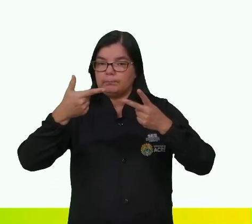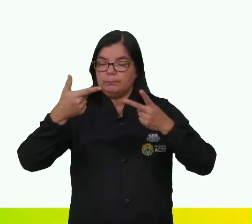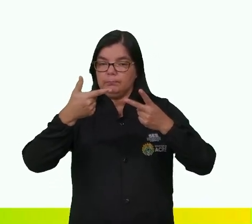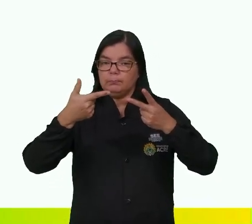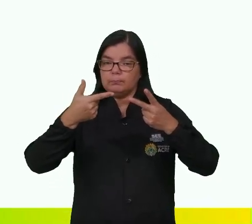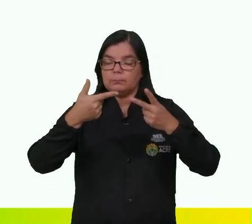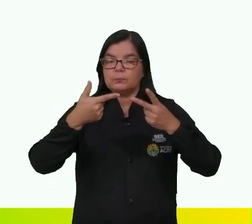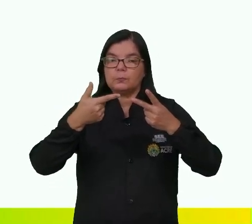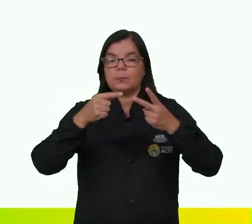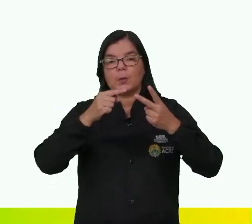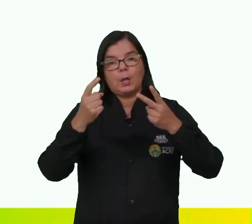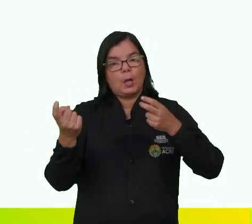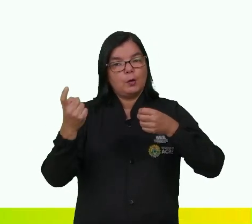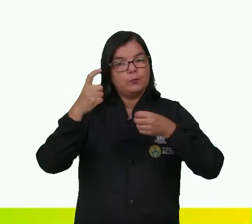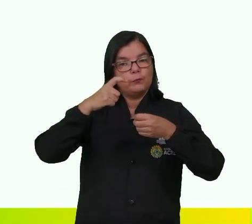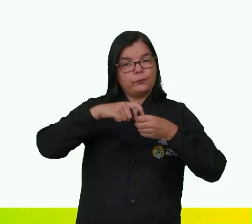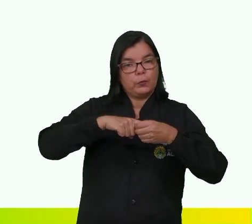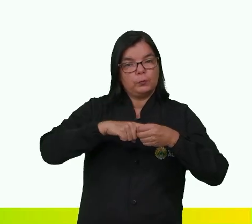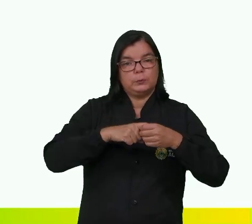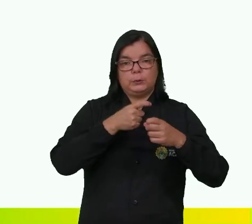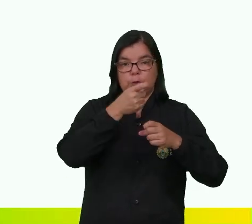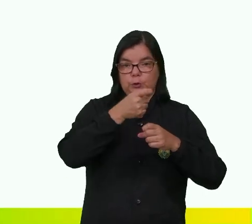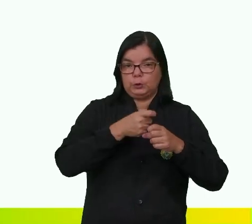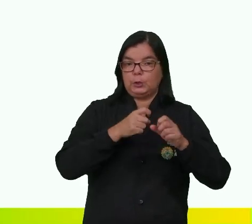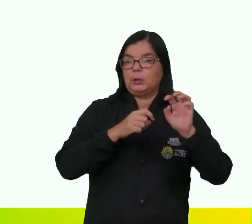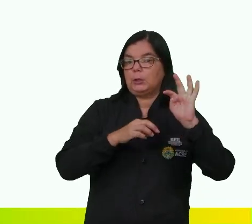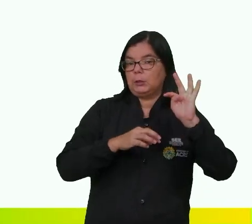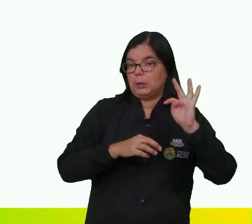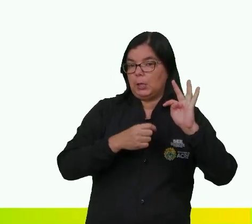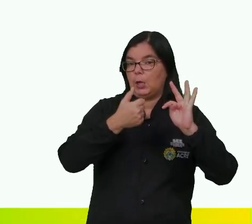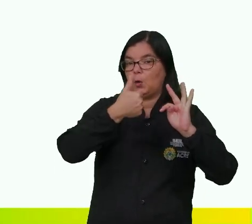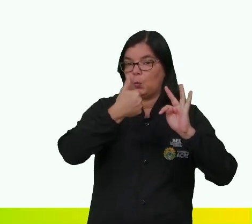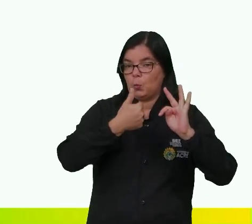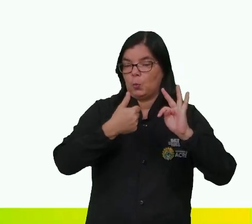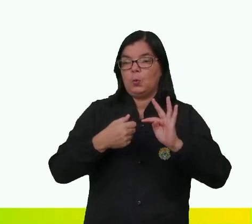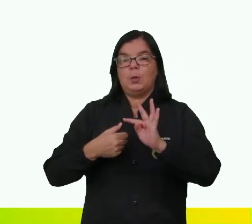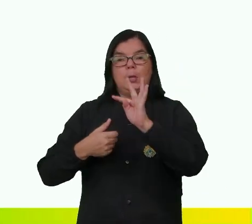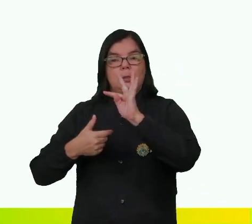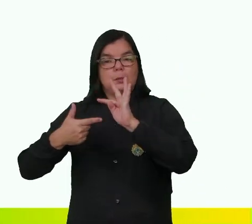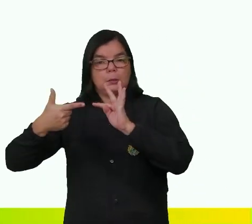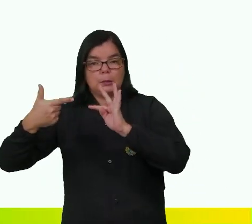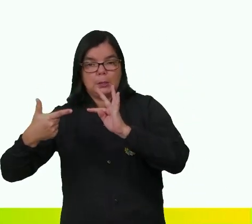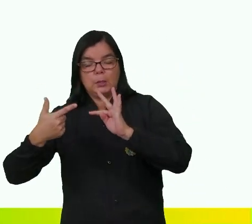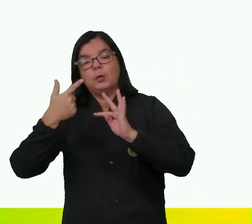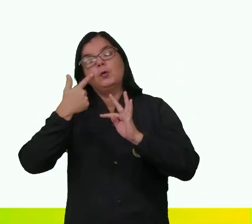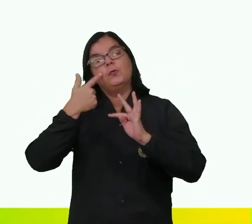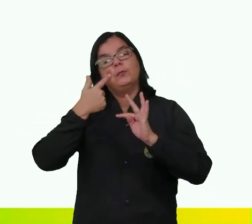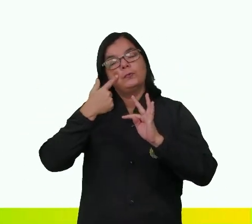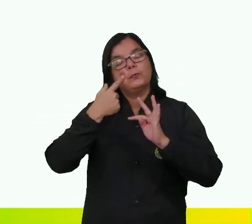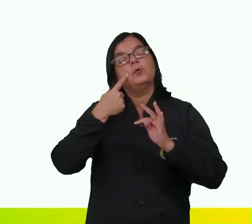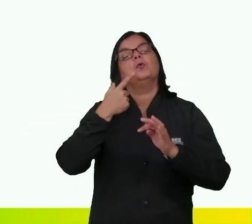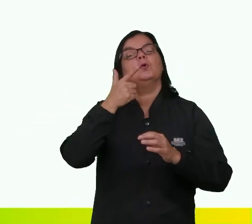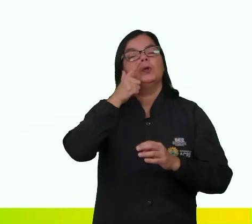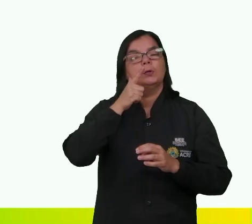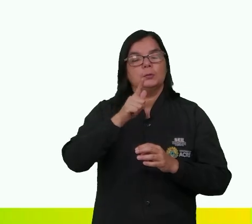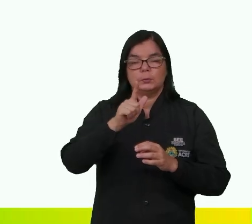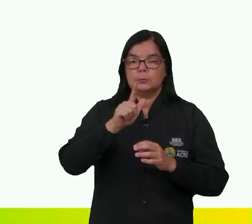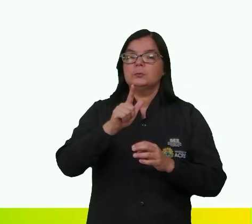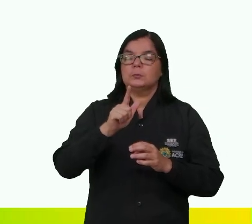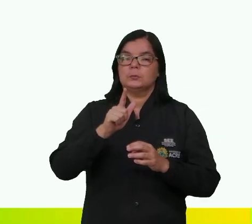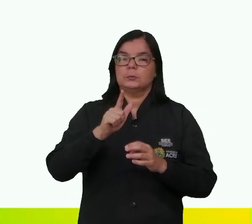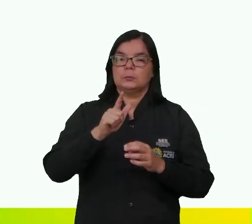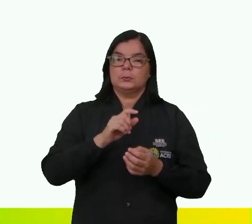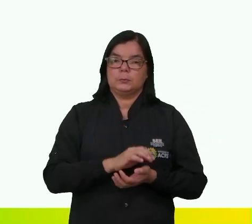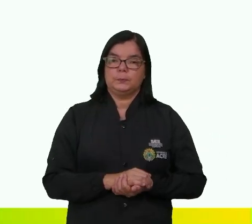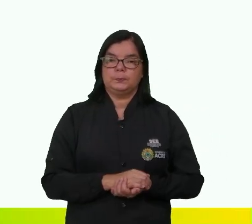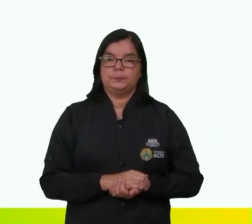volta ao solo. Então, eu tenho aqui raiz 1, T1 e T2. Eu vou encontrar essas raízes e estou interessada